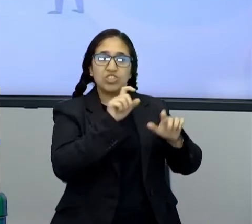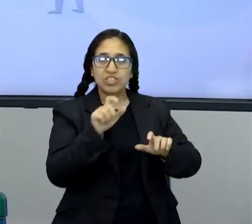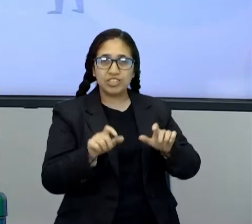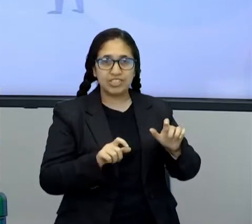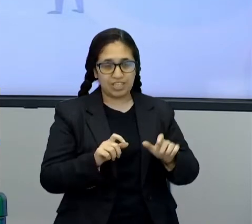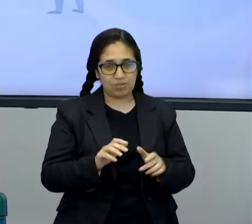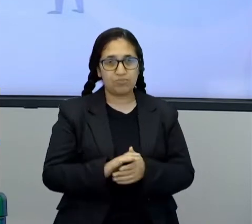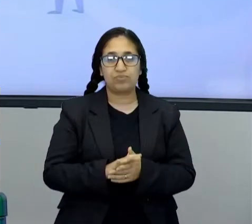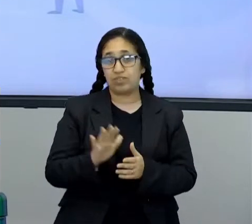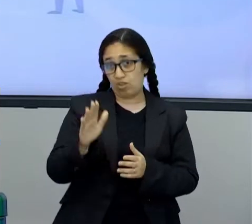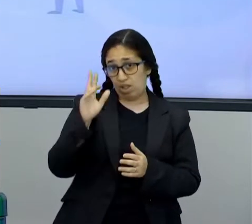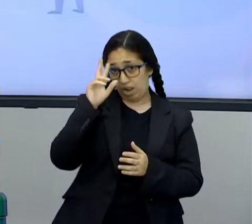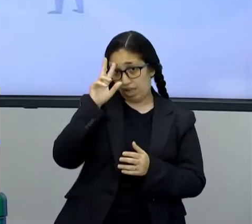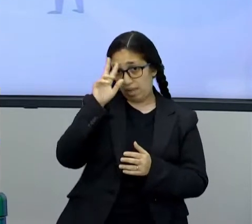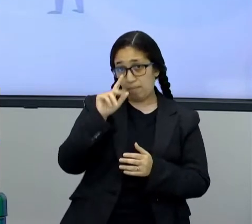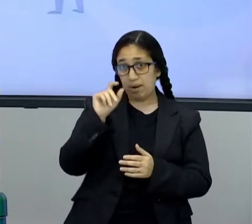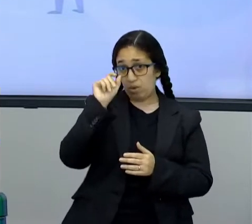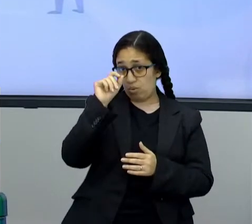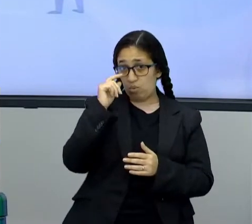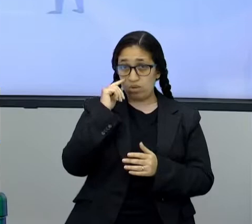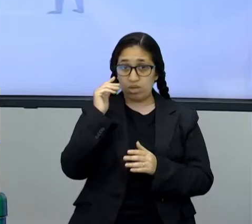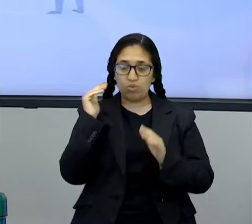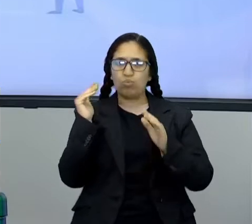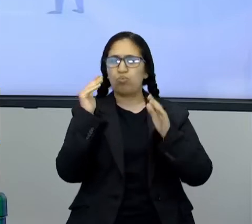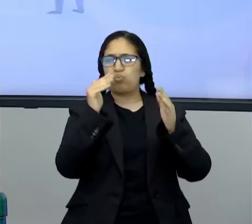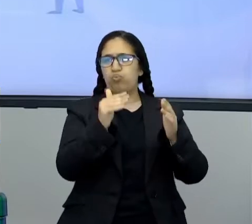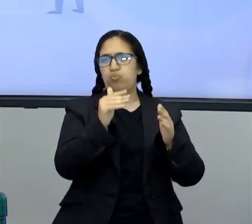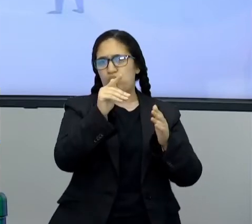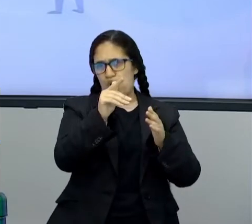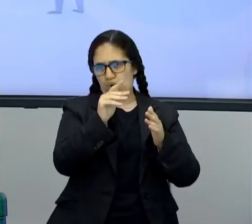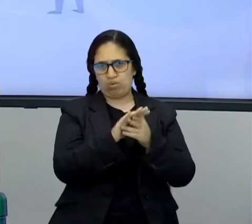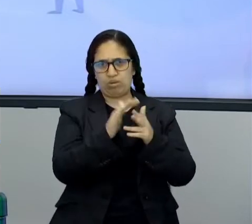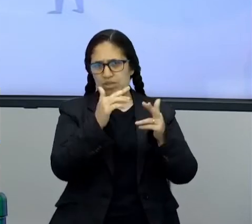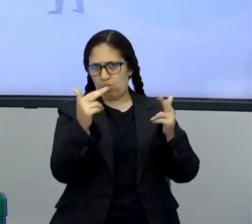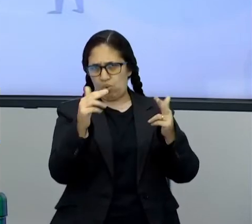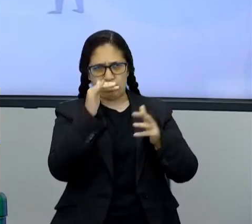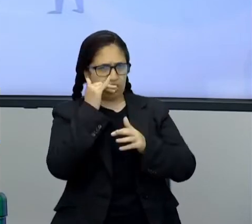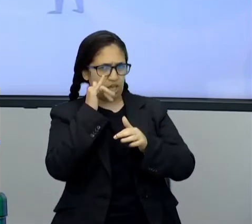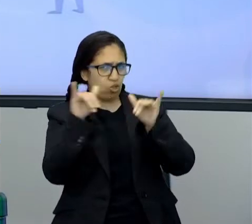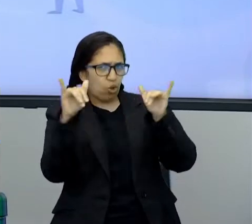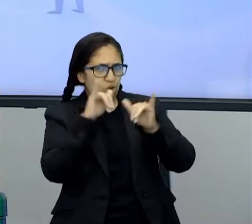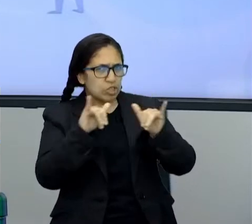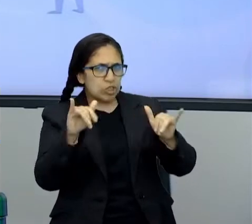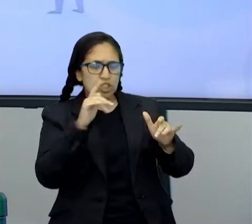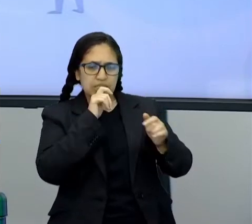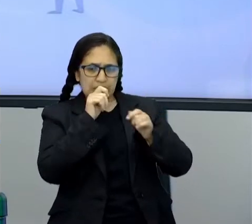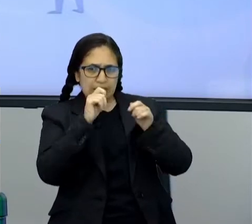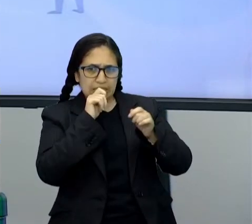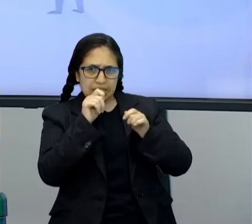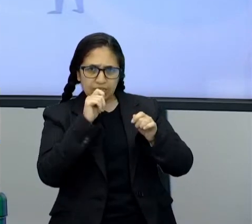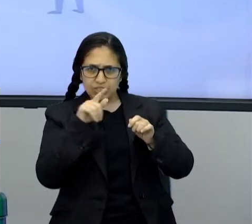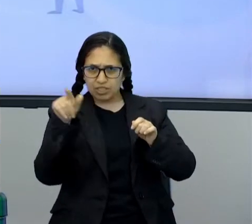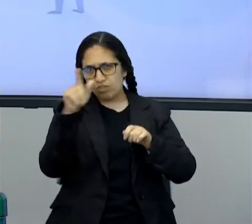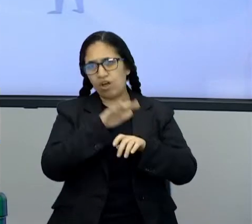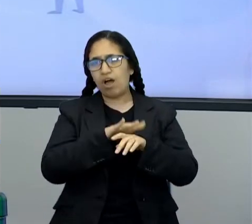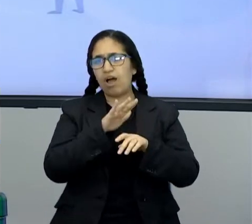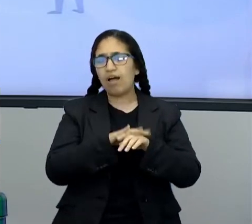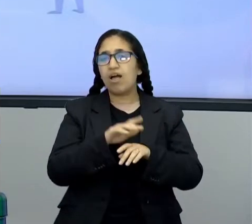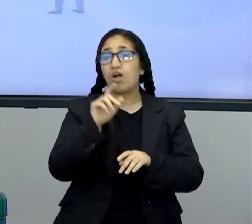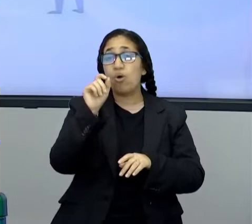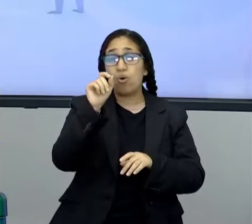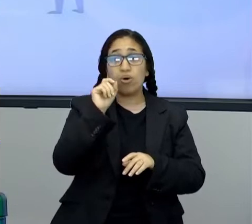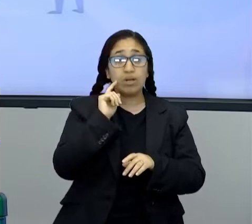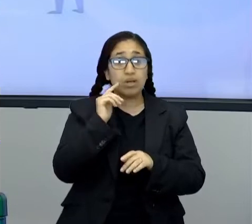Lembrando que o foco, né, das reportagens, das notícias, entrevistas que vocês produzirão, tem que